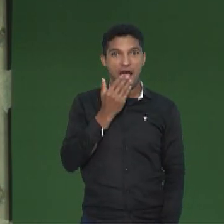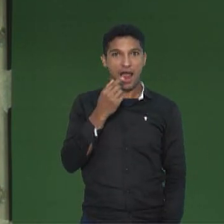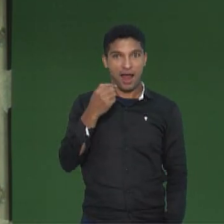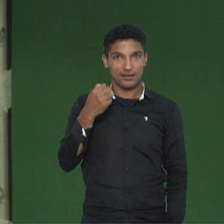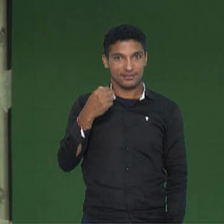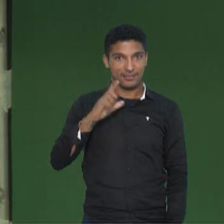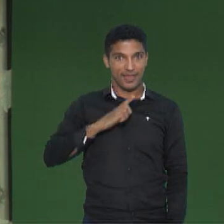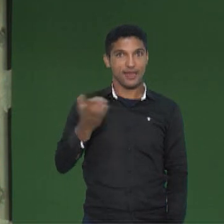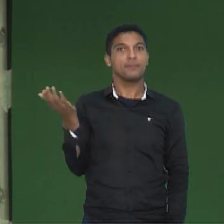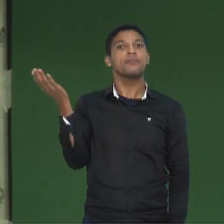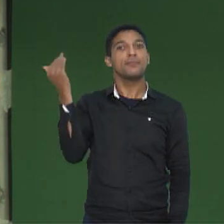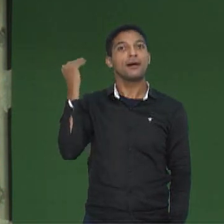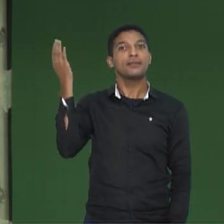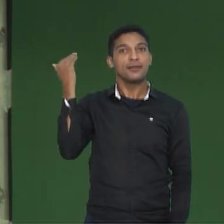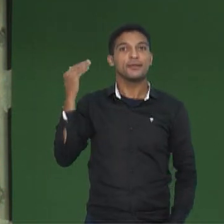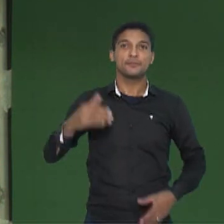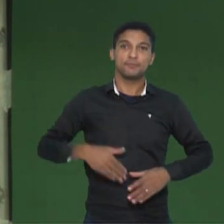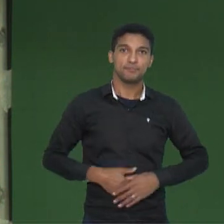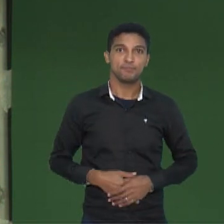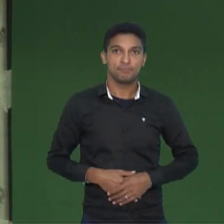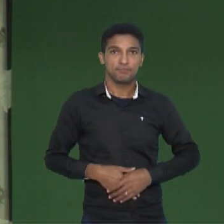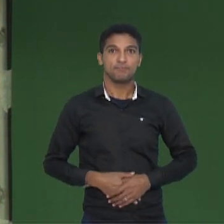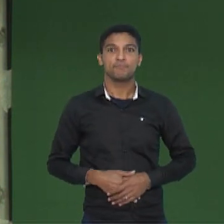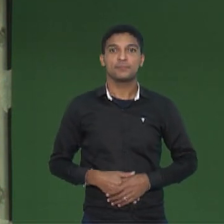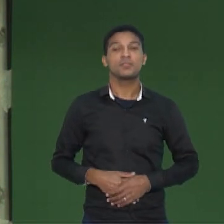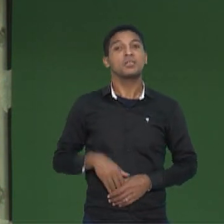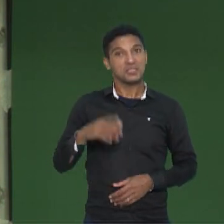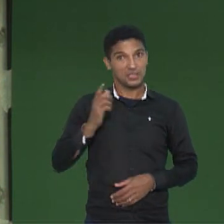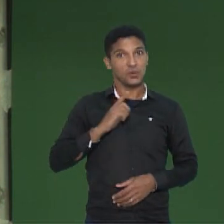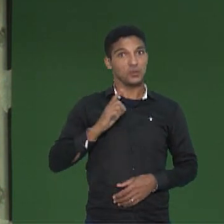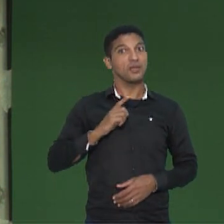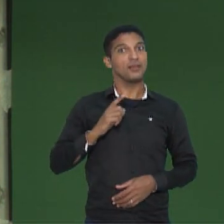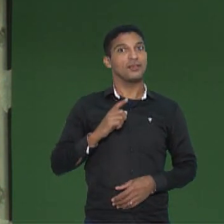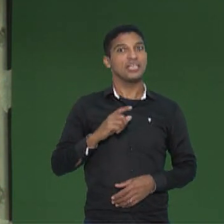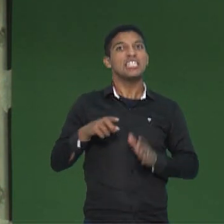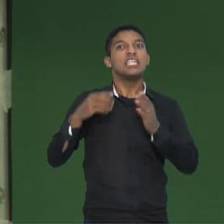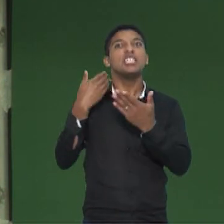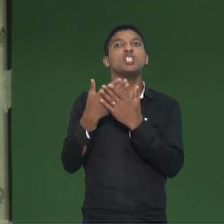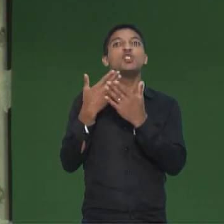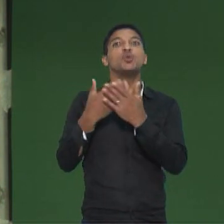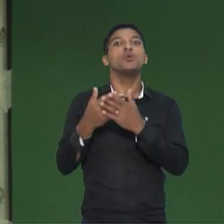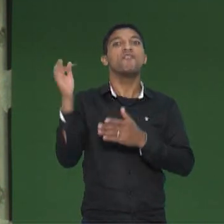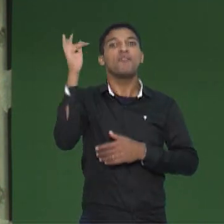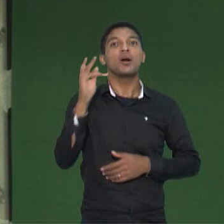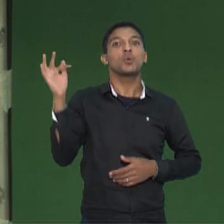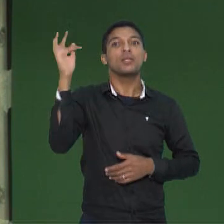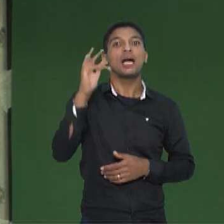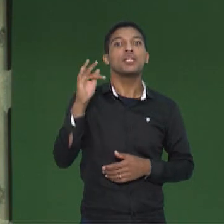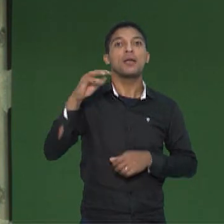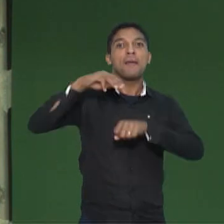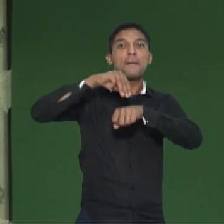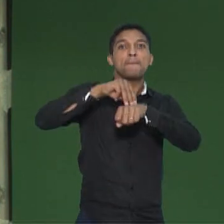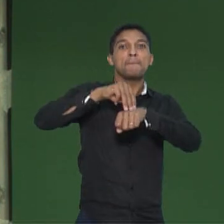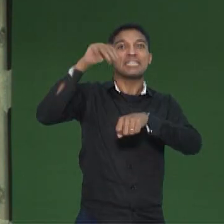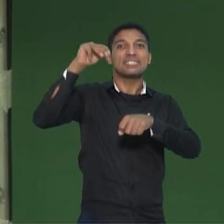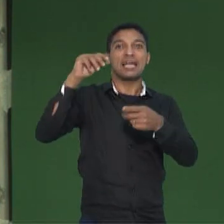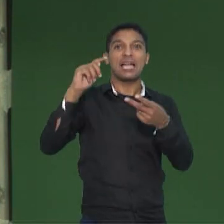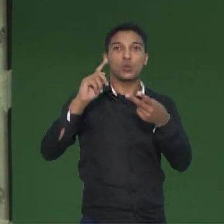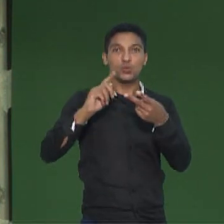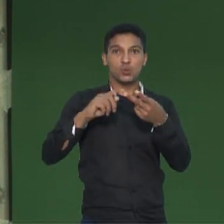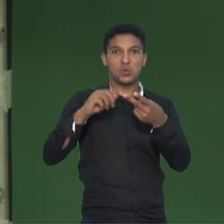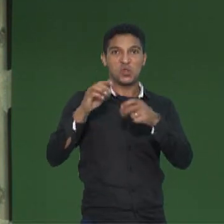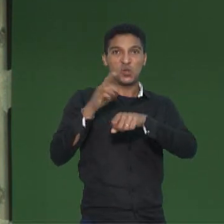de doutorado e dissertações de mestrado. Dize-me o que tu comes, que eu direi quem tu és, porque